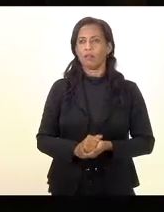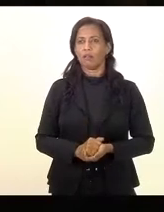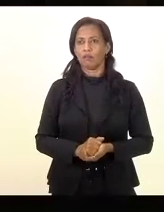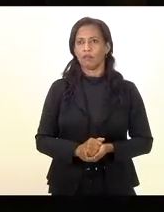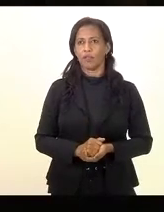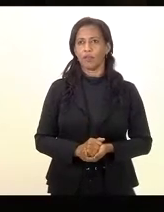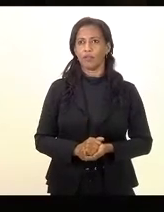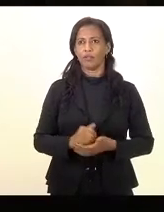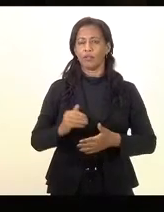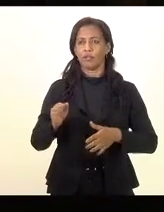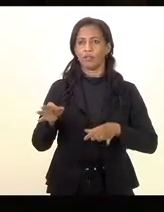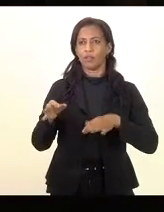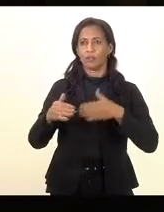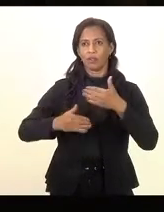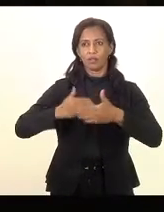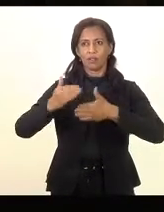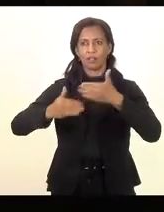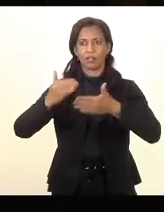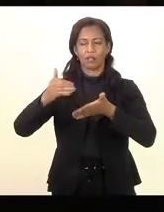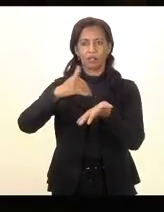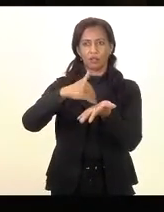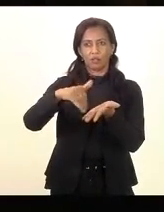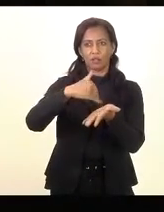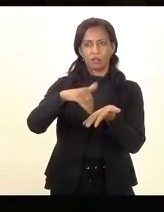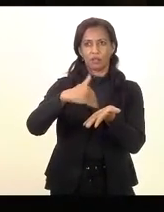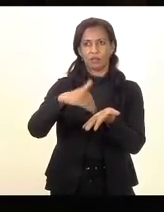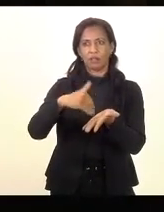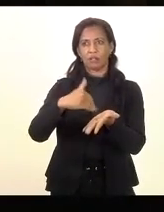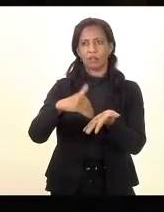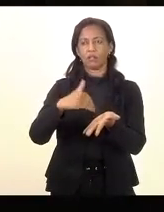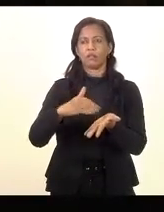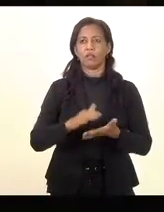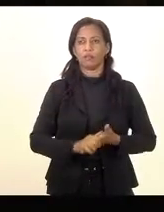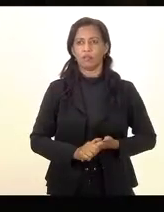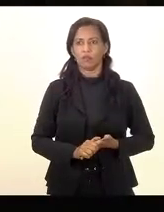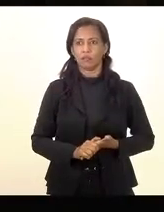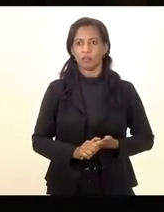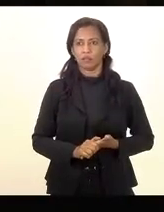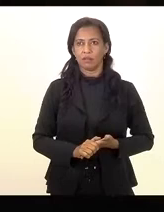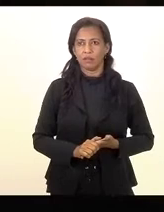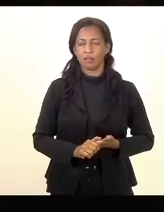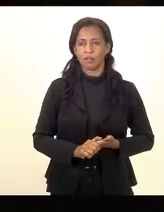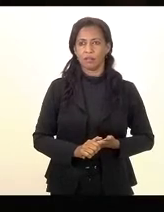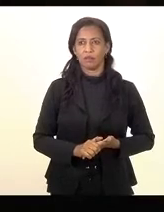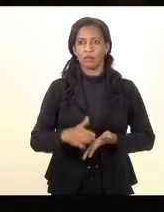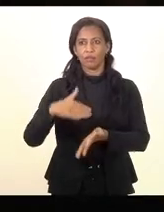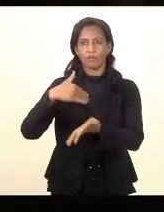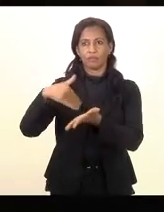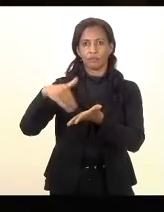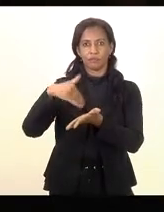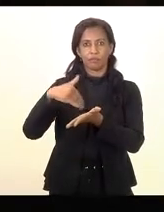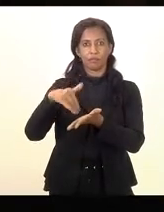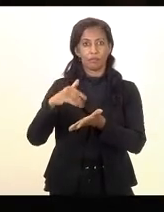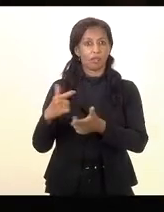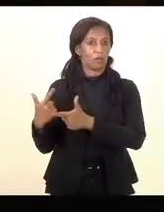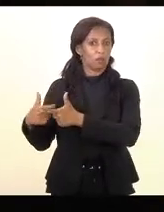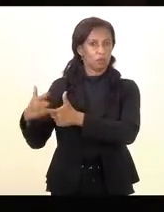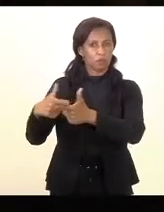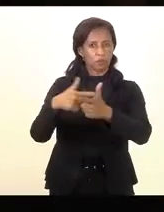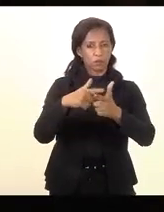envolvendo o secretário de o secretário enfim numa situação